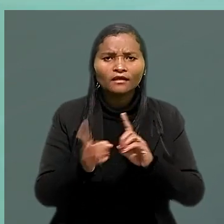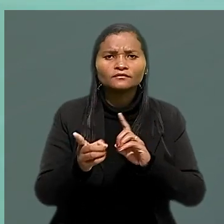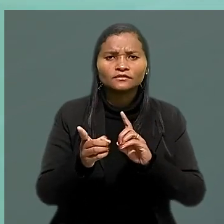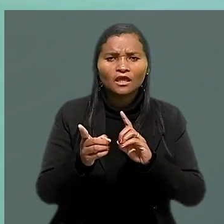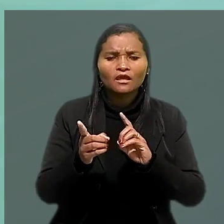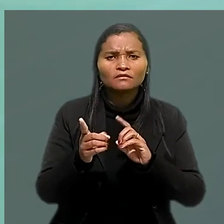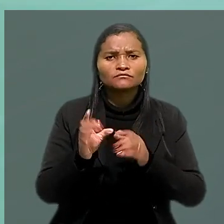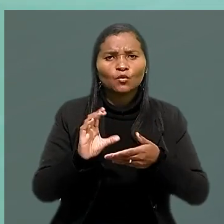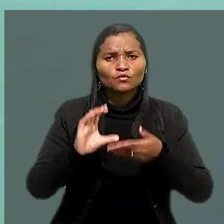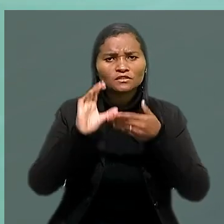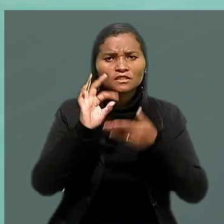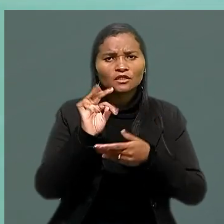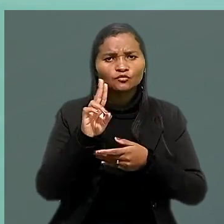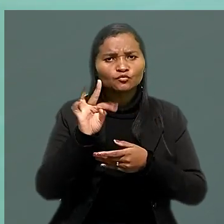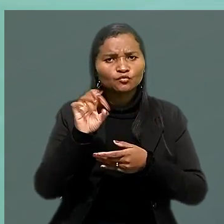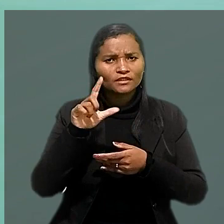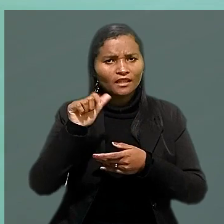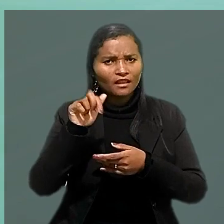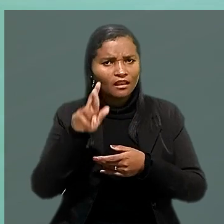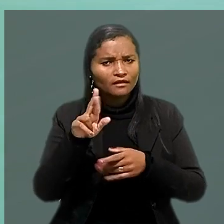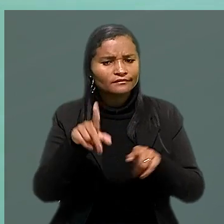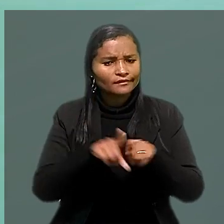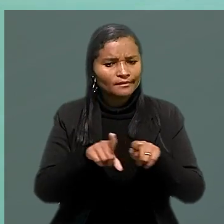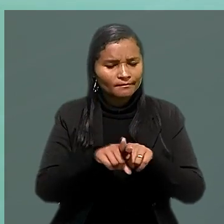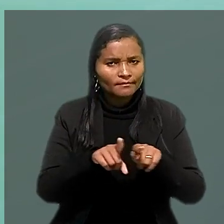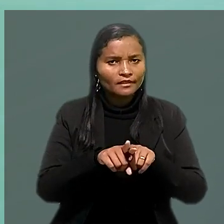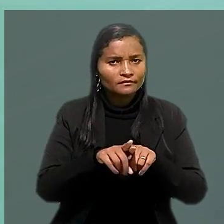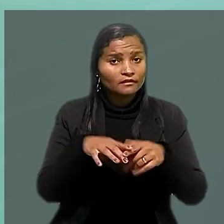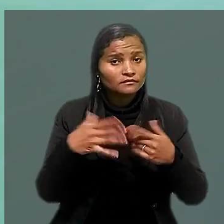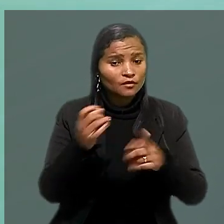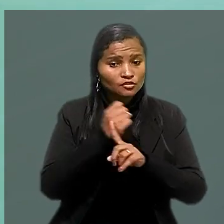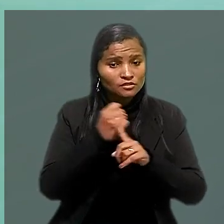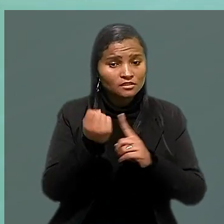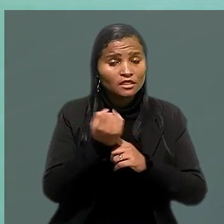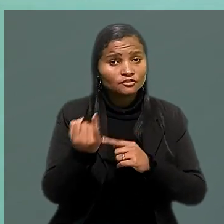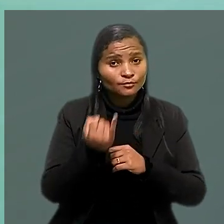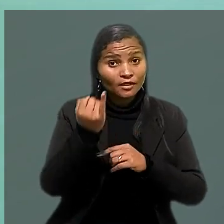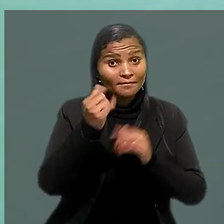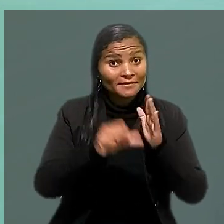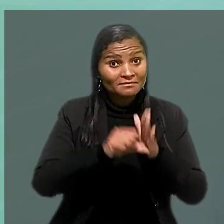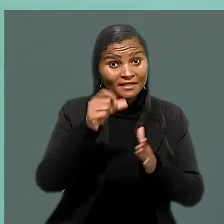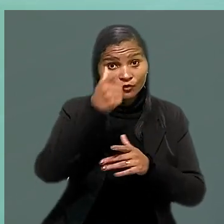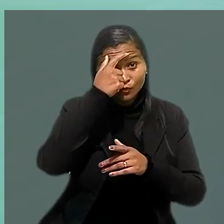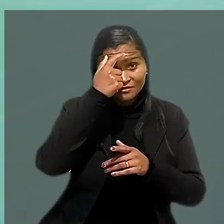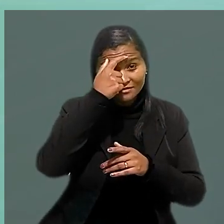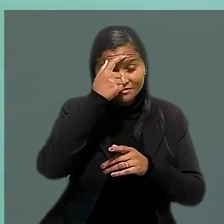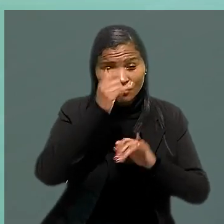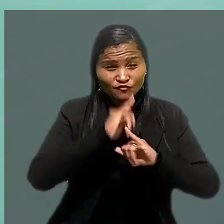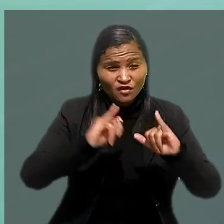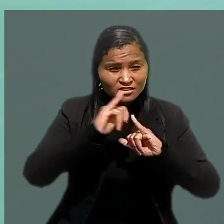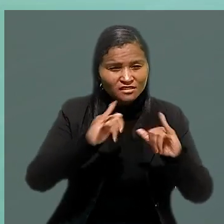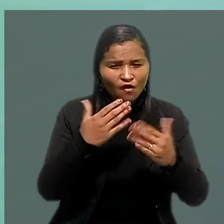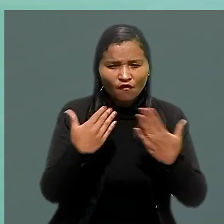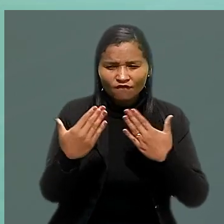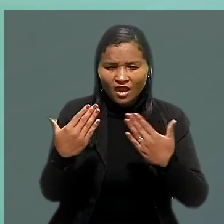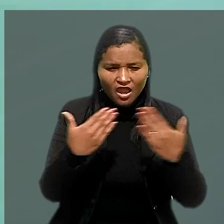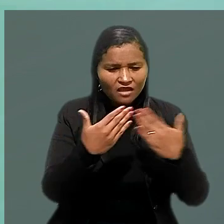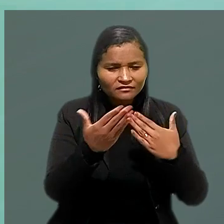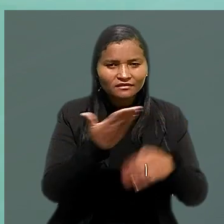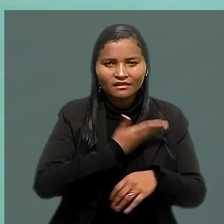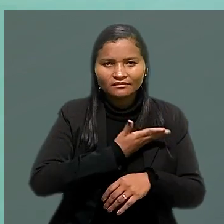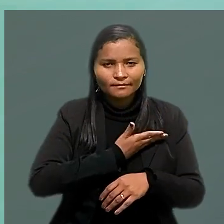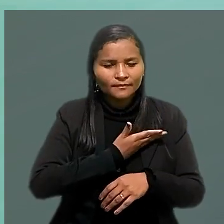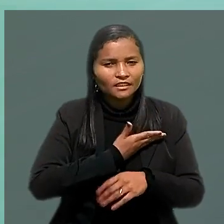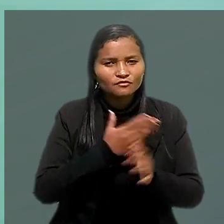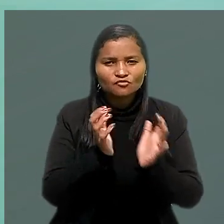conselhos tutelares também. Então, a sociedade ela é importante, primeiro, na conscientização, na divulgação, na conversa